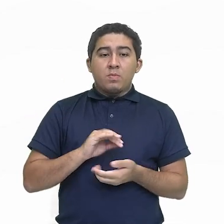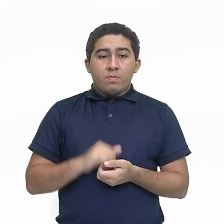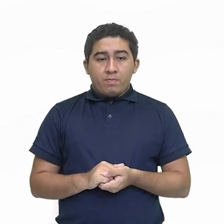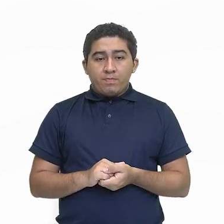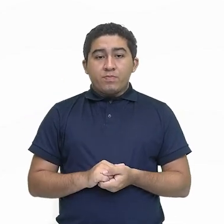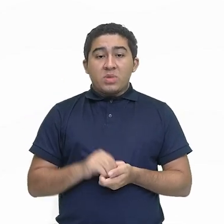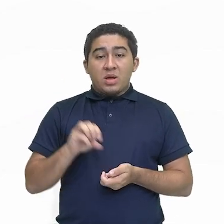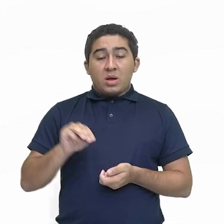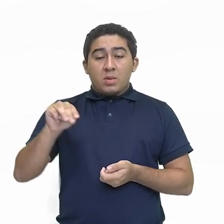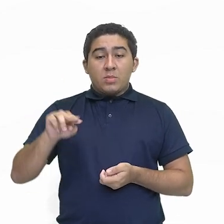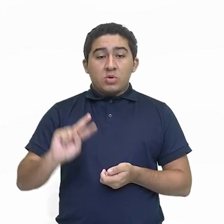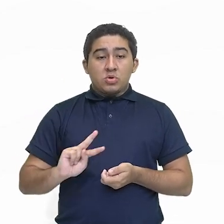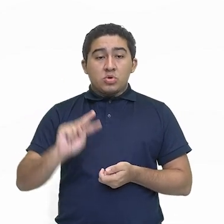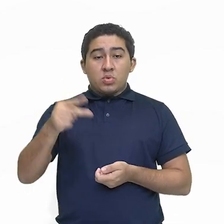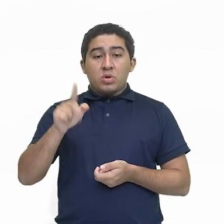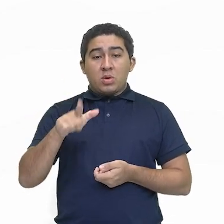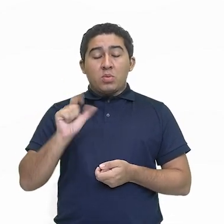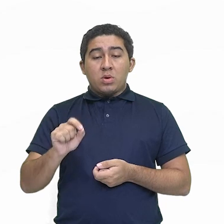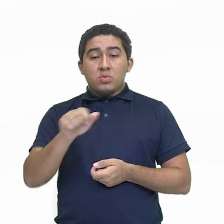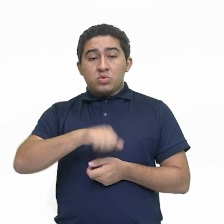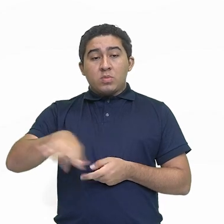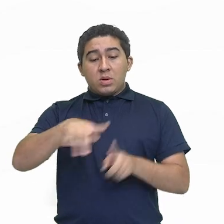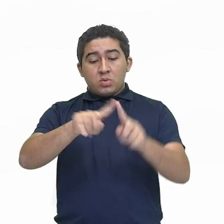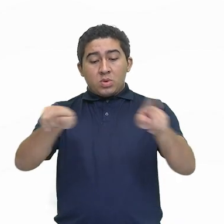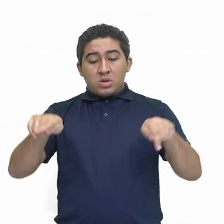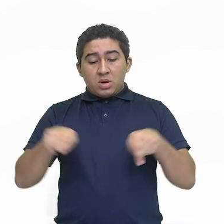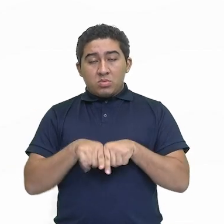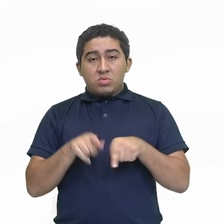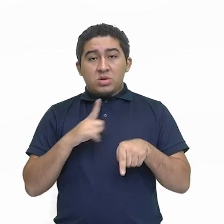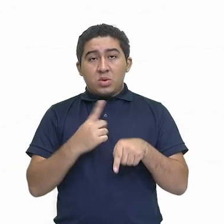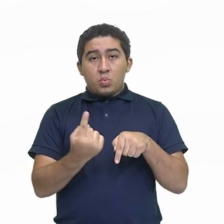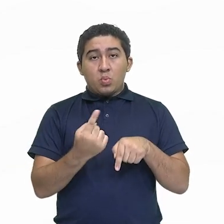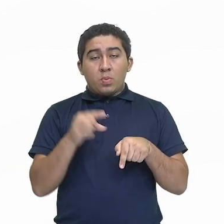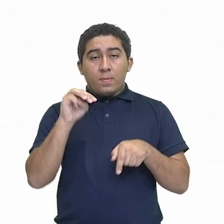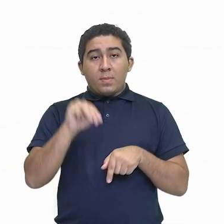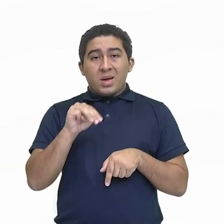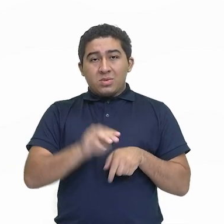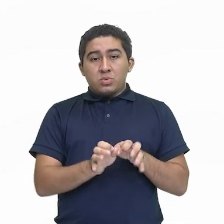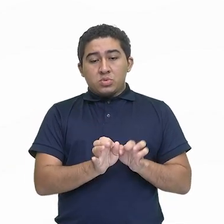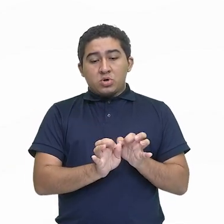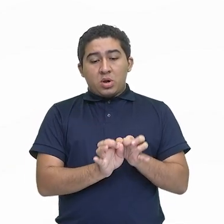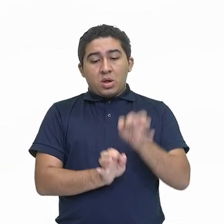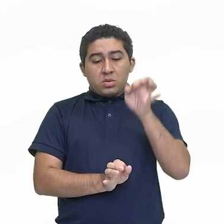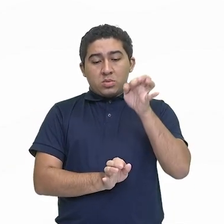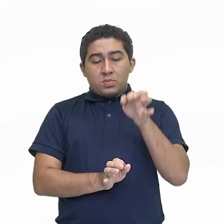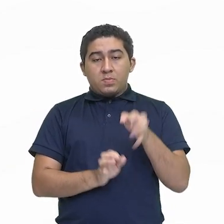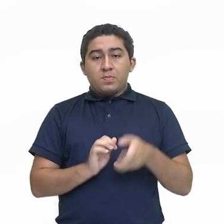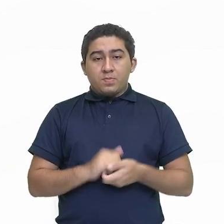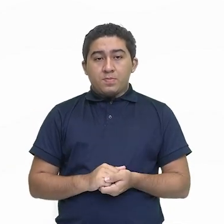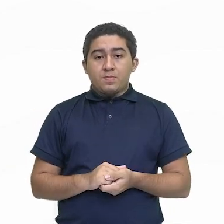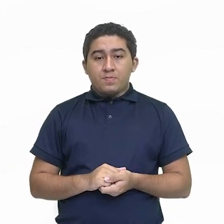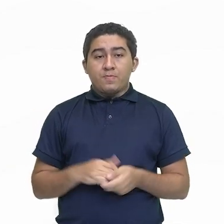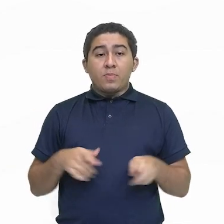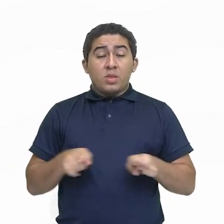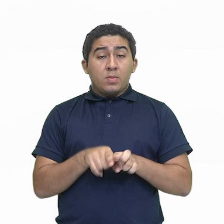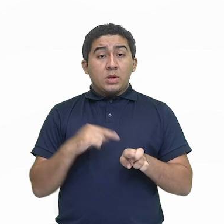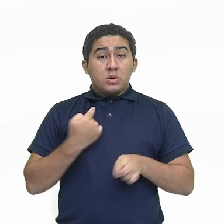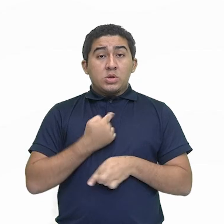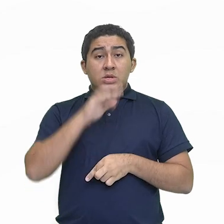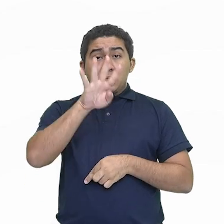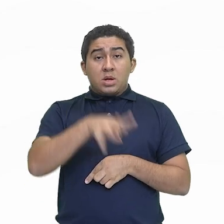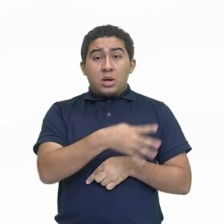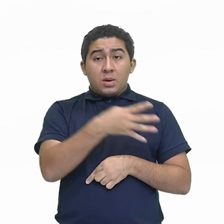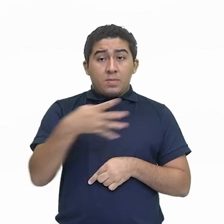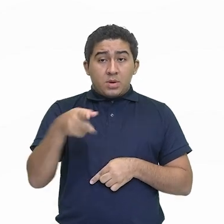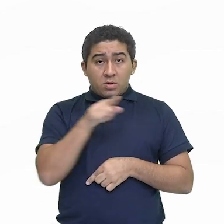O metro quadrado é a medida de uma superfície quadrada que tem 1 metro de lado, ok? E aí nós montamos uma tabelinha aqui para